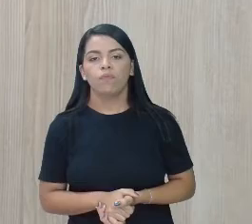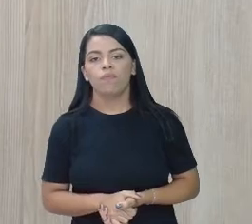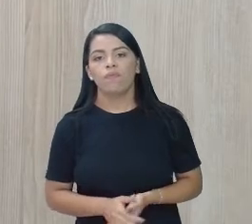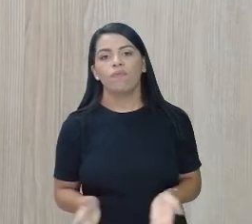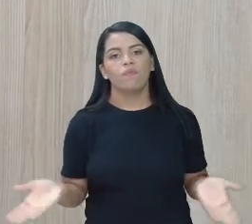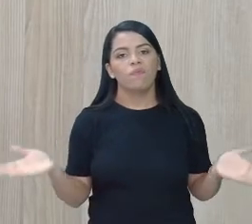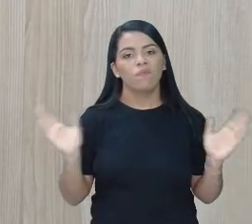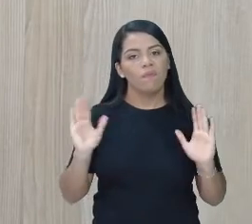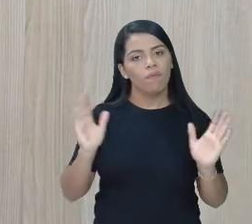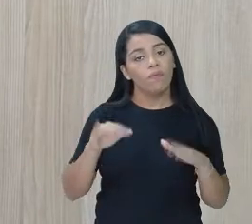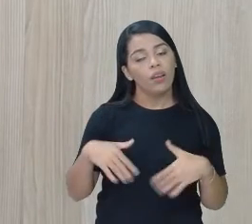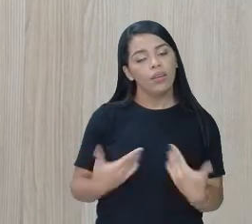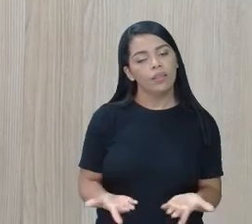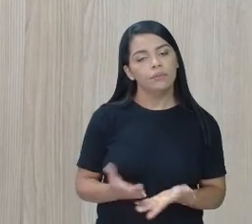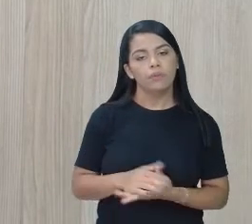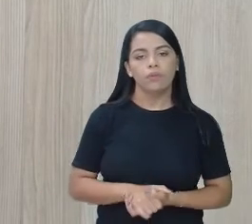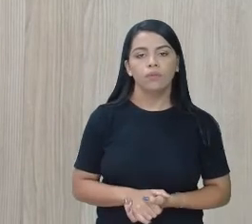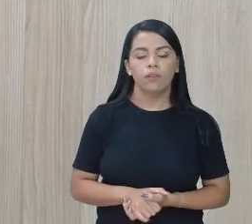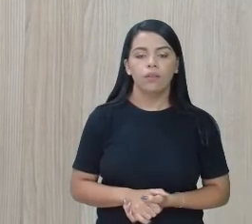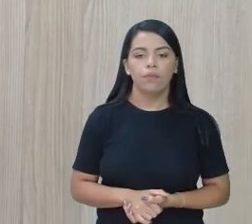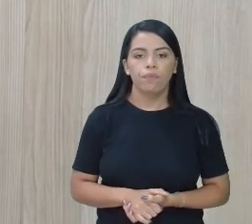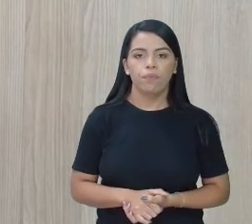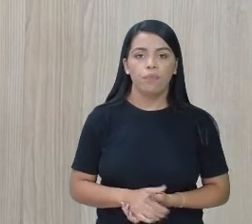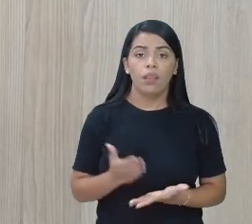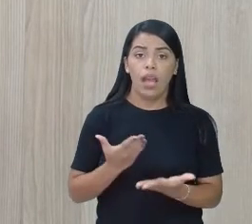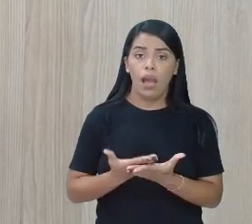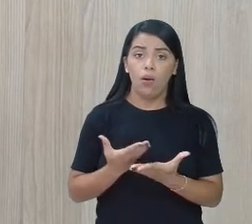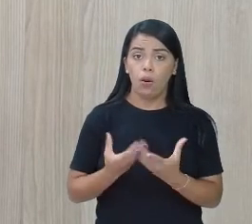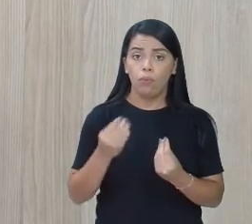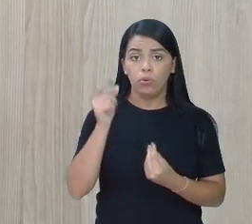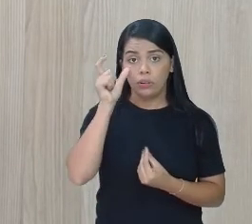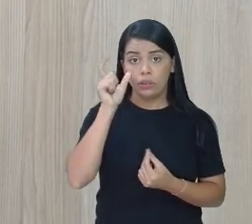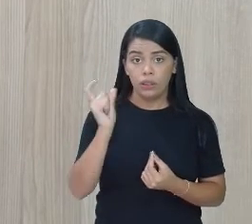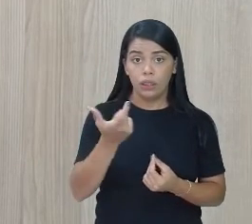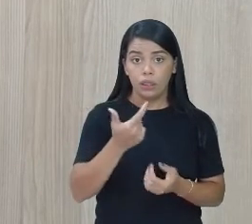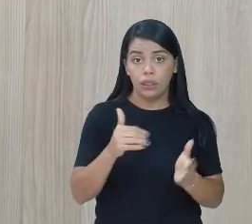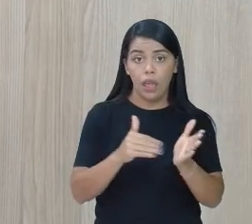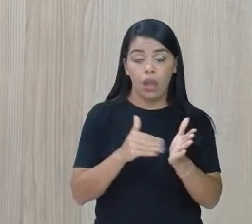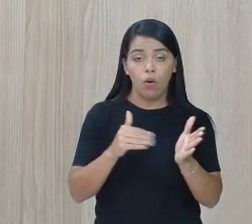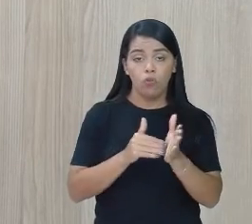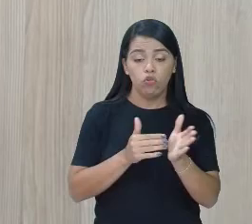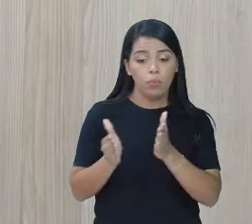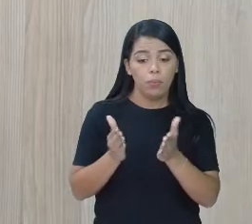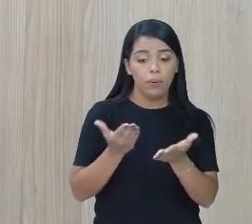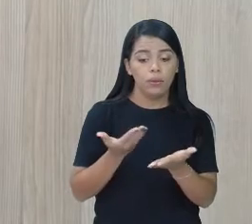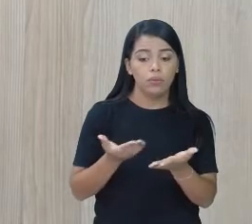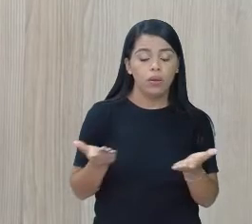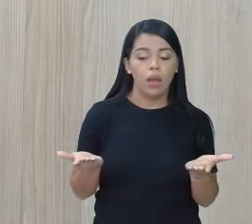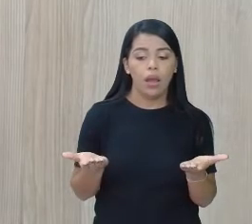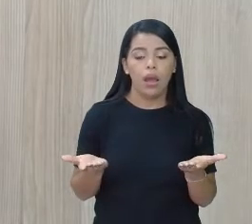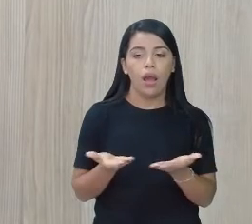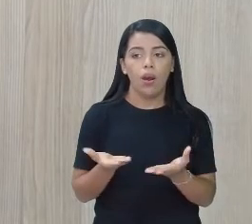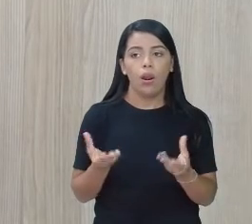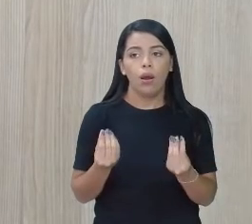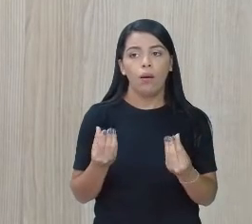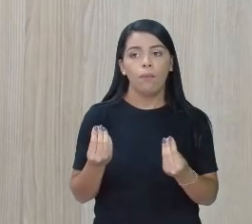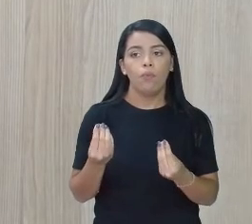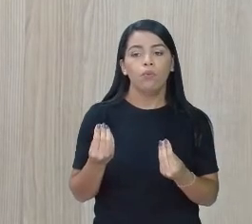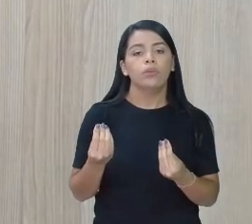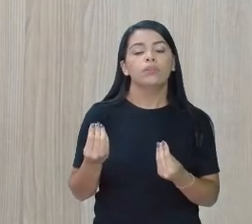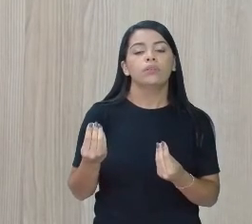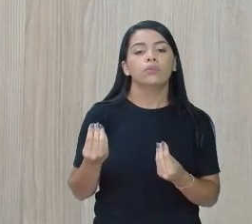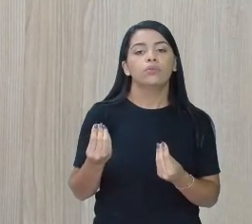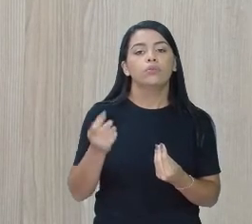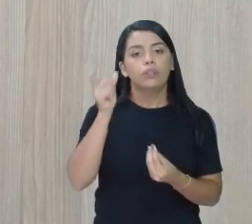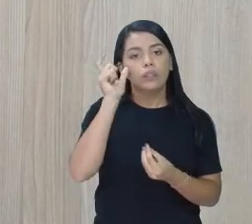Oi, lindezas. Então, que aula interessante, né? Essa última partezinha, principalmente. Como sempre, foi um prazer